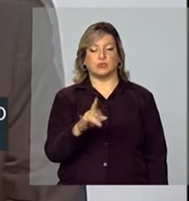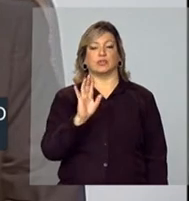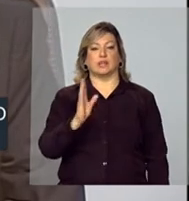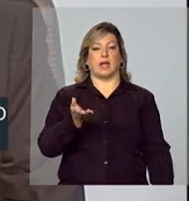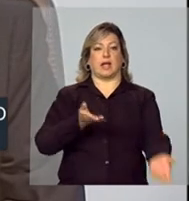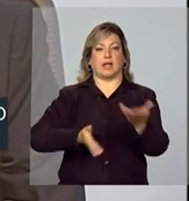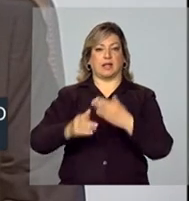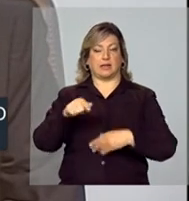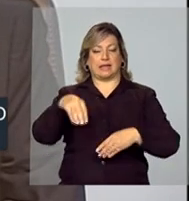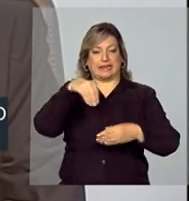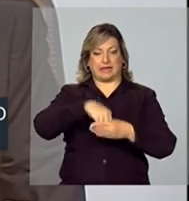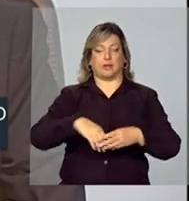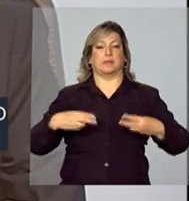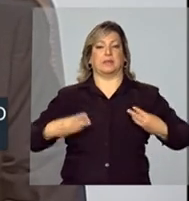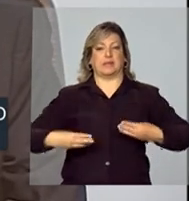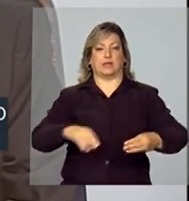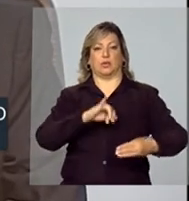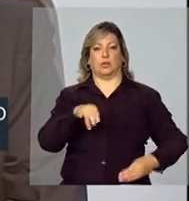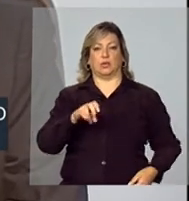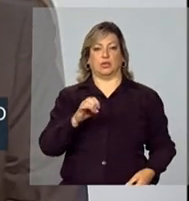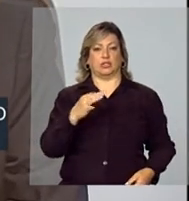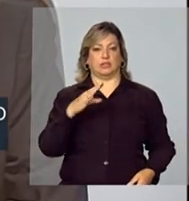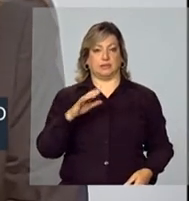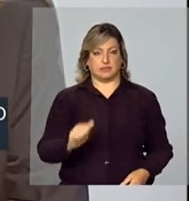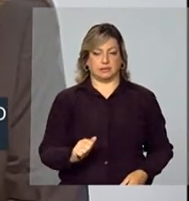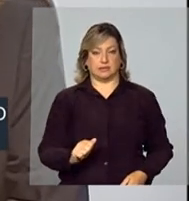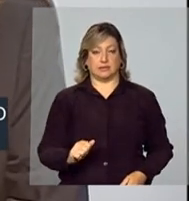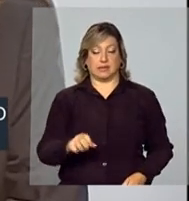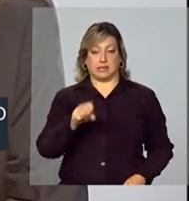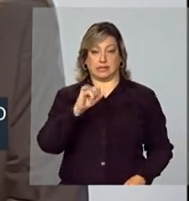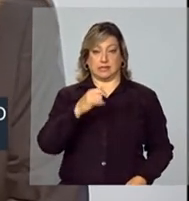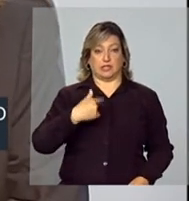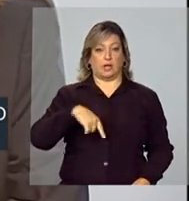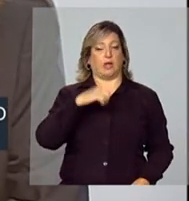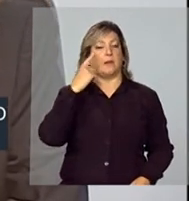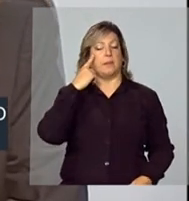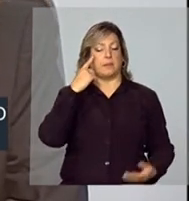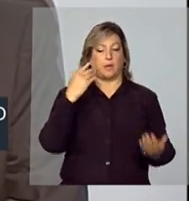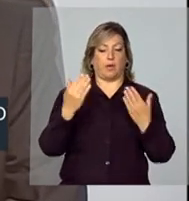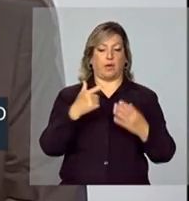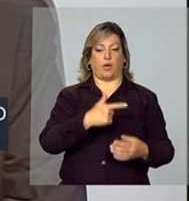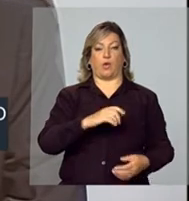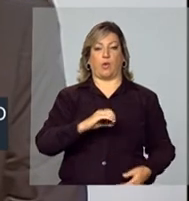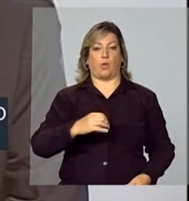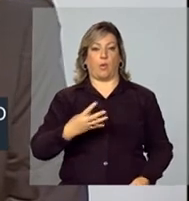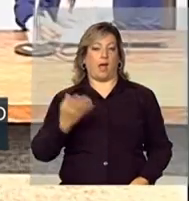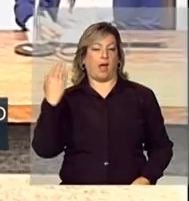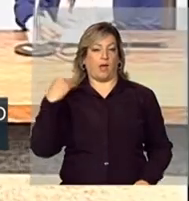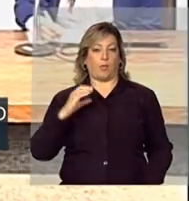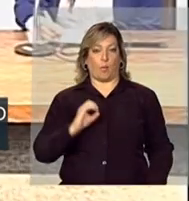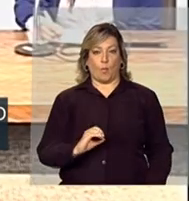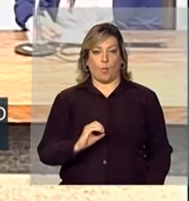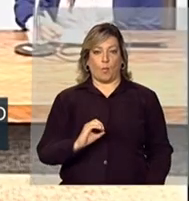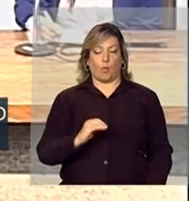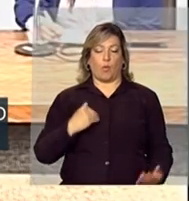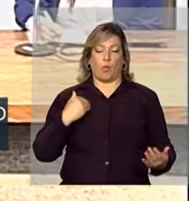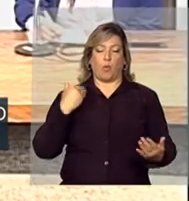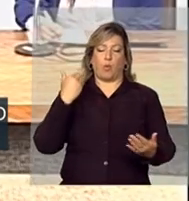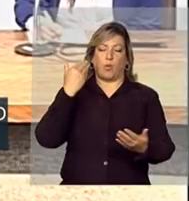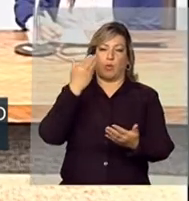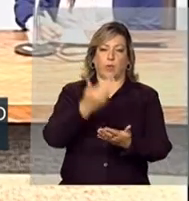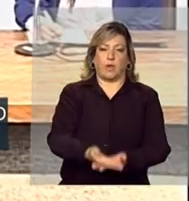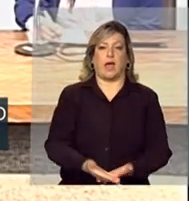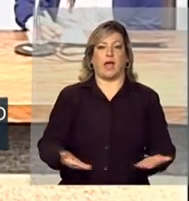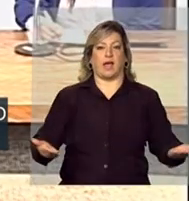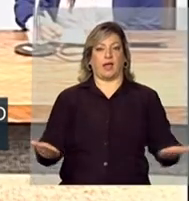sistema do Ministério da Justiça se nós pensarmos que em 2004 o nosso Delta Era zero lá hoje